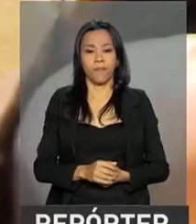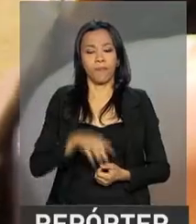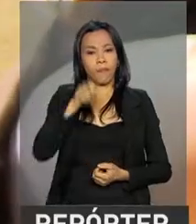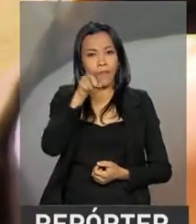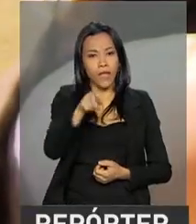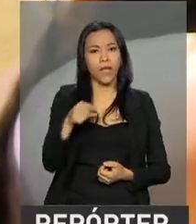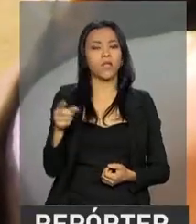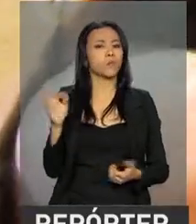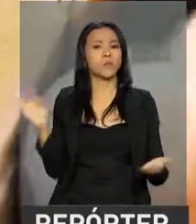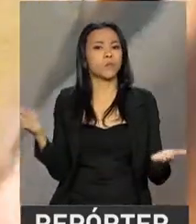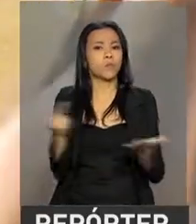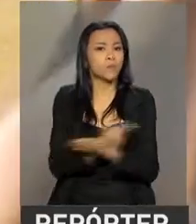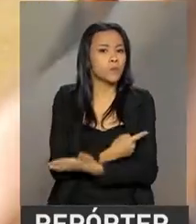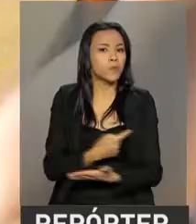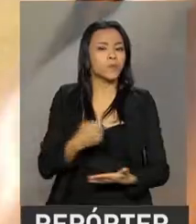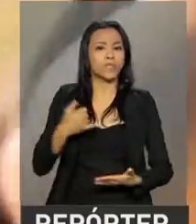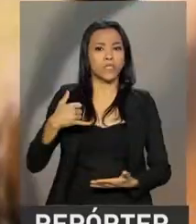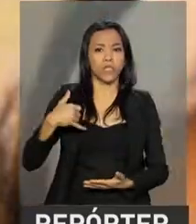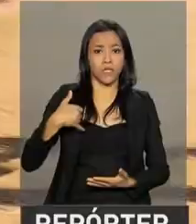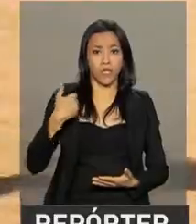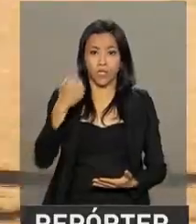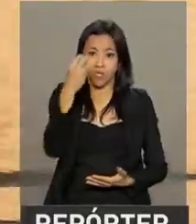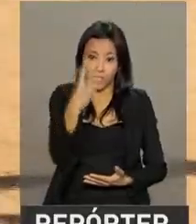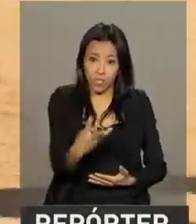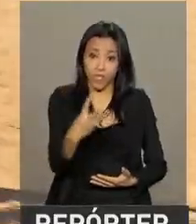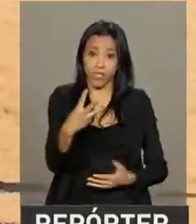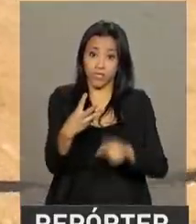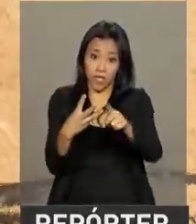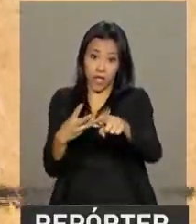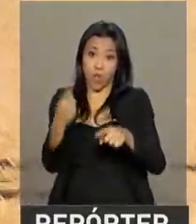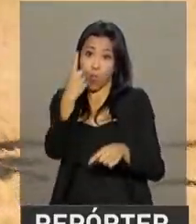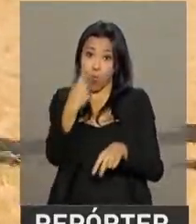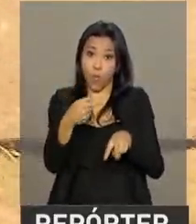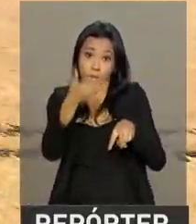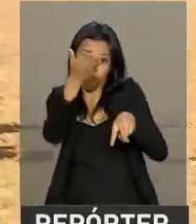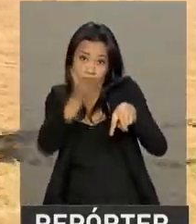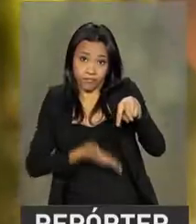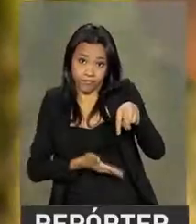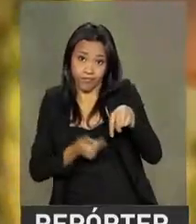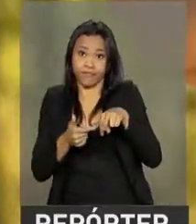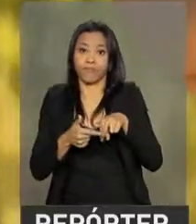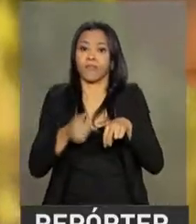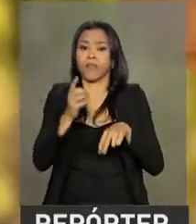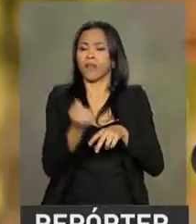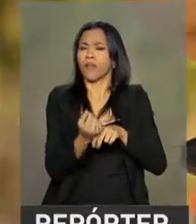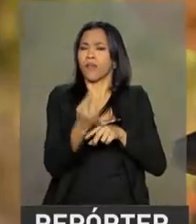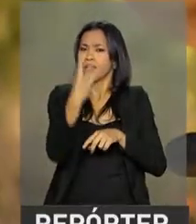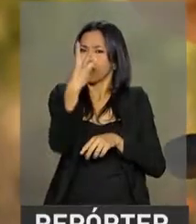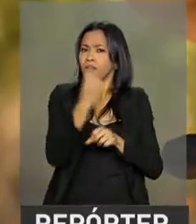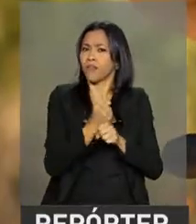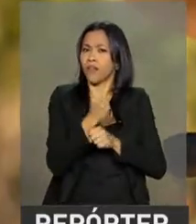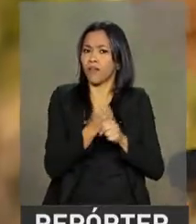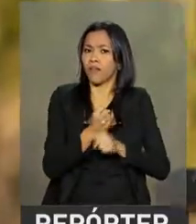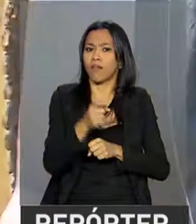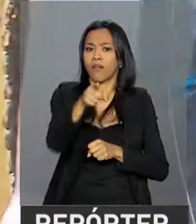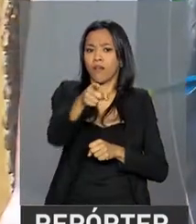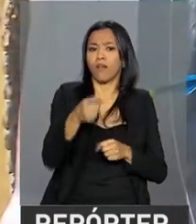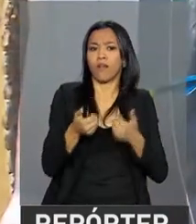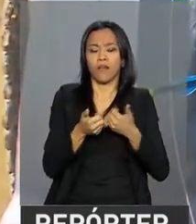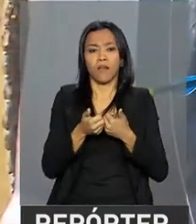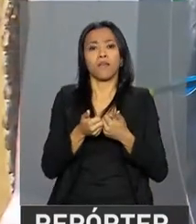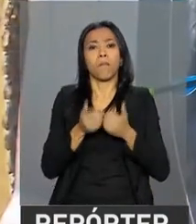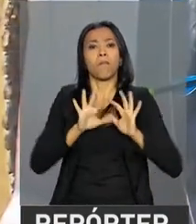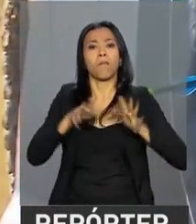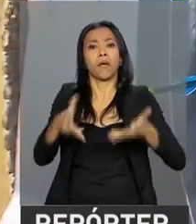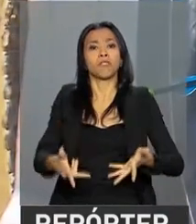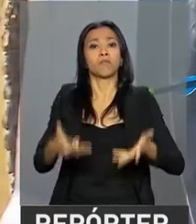Thaís sofreu um acidente aos 3 anos de idade. Ela tem uma das pernas amputadas. Há 3 anos, Thaís entrou para o programa do